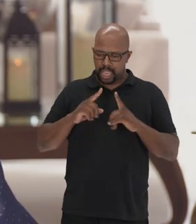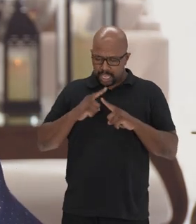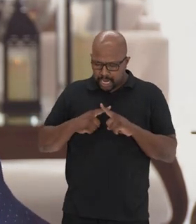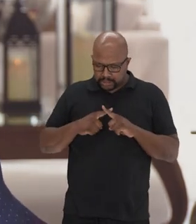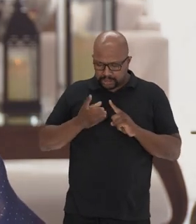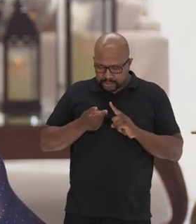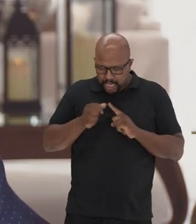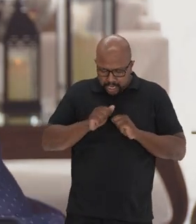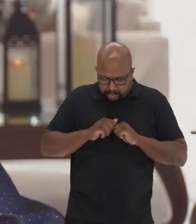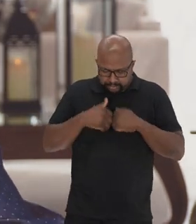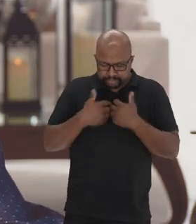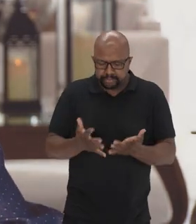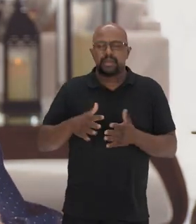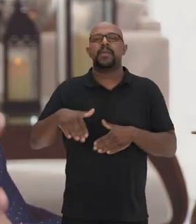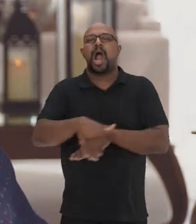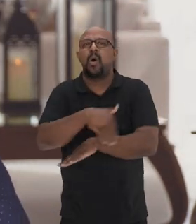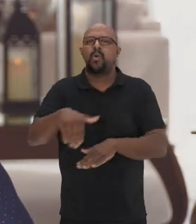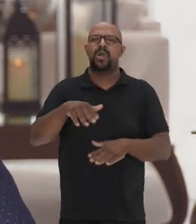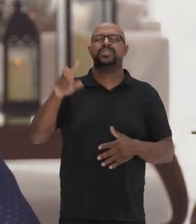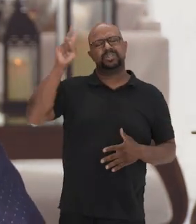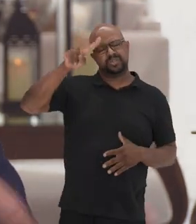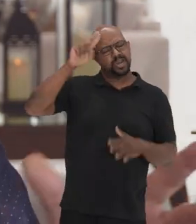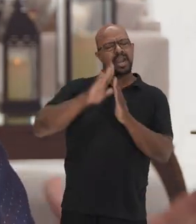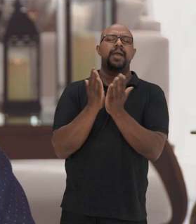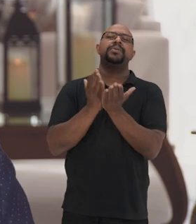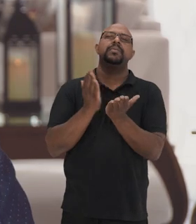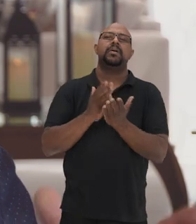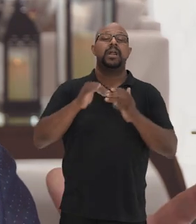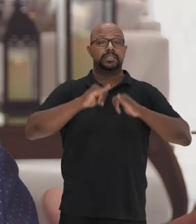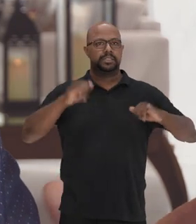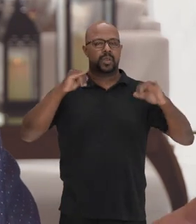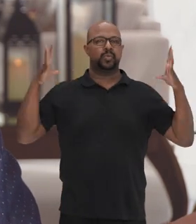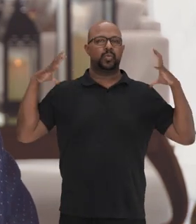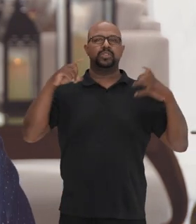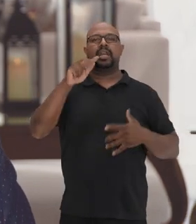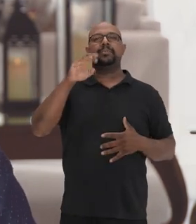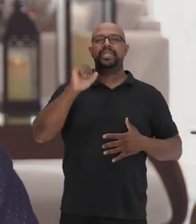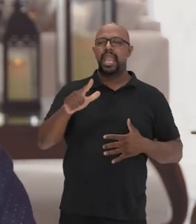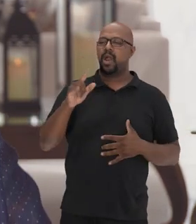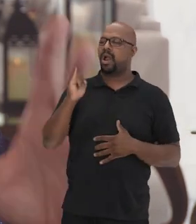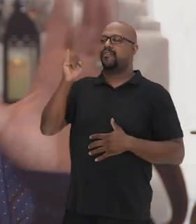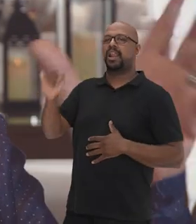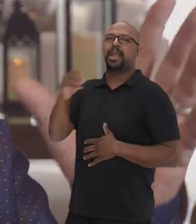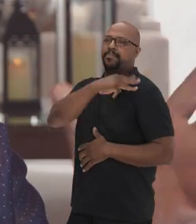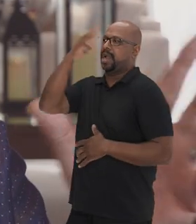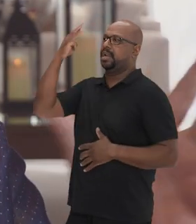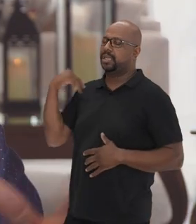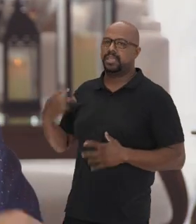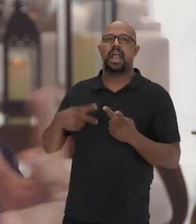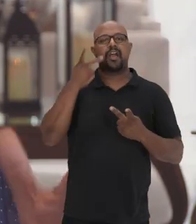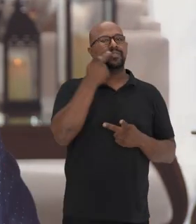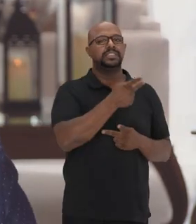a ocupar as ruas daqui Episódio bíblicos como Anunciação do anjo Gabriel a Virgem Maria a visita dos